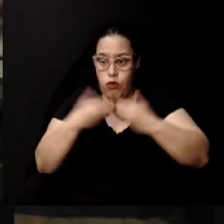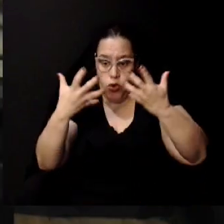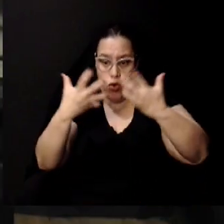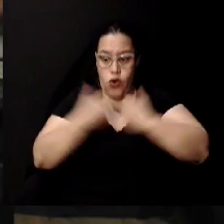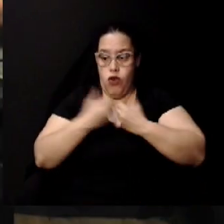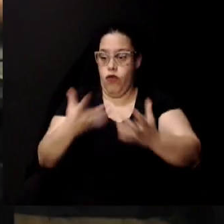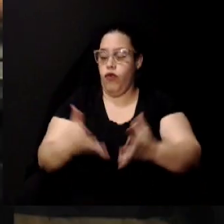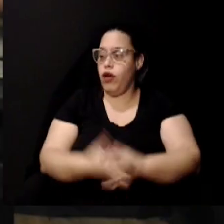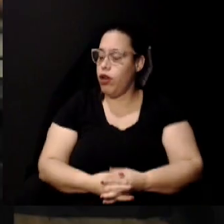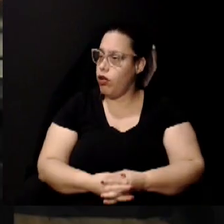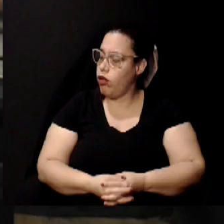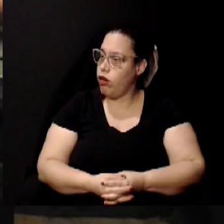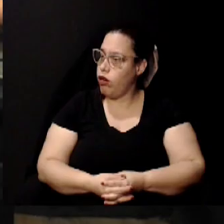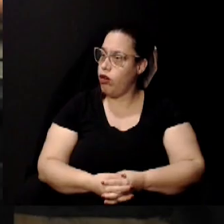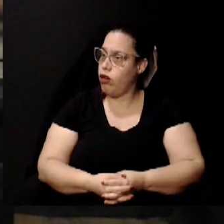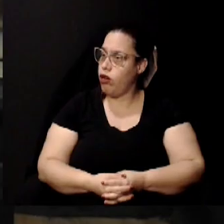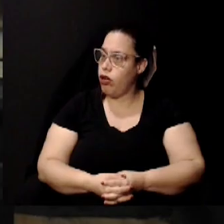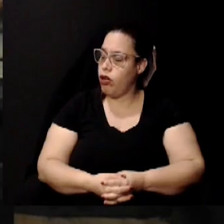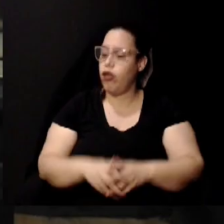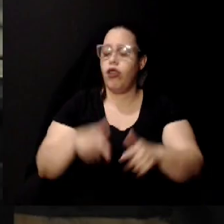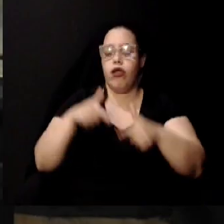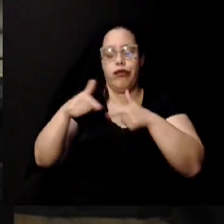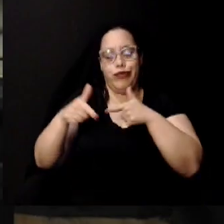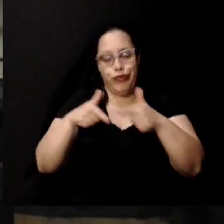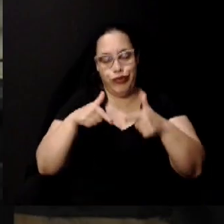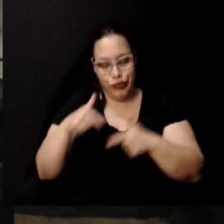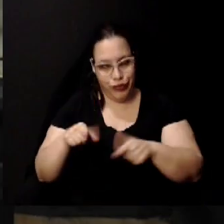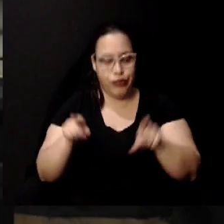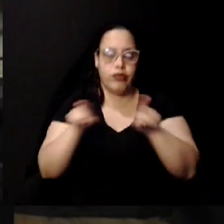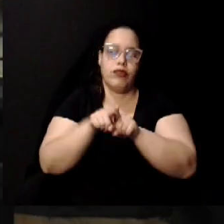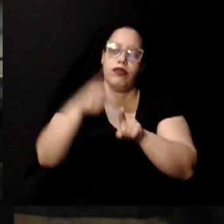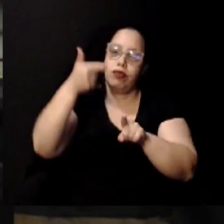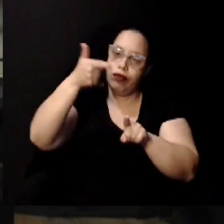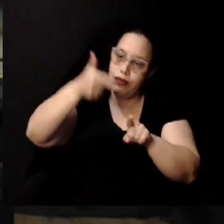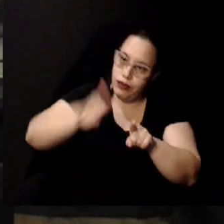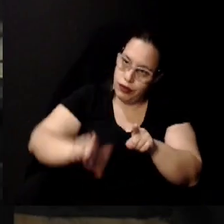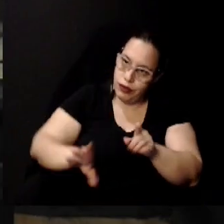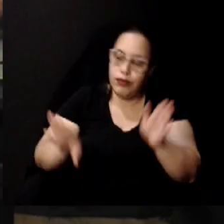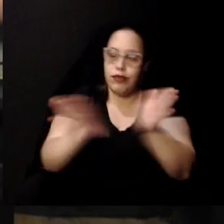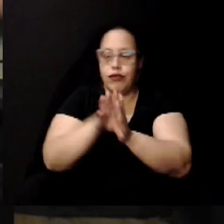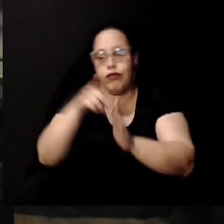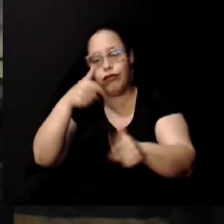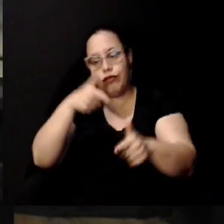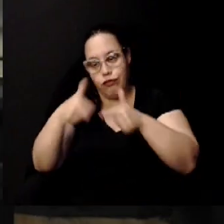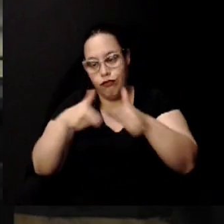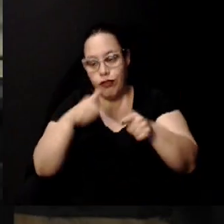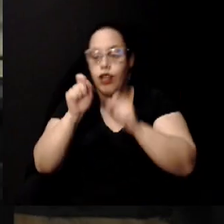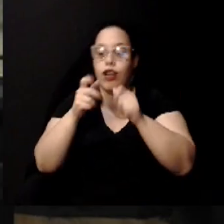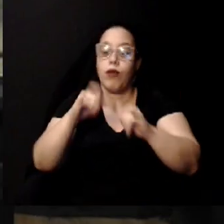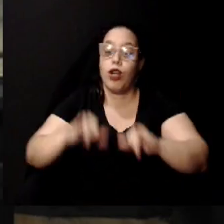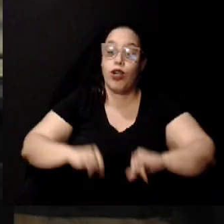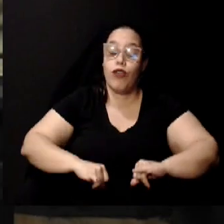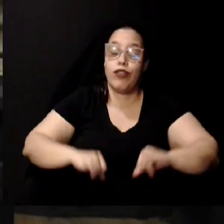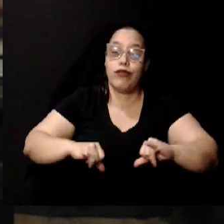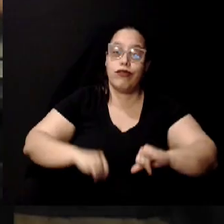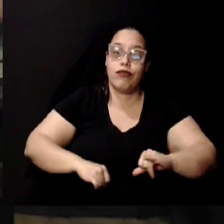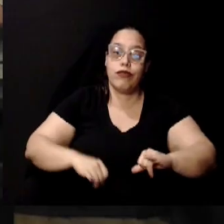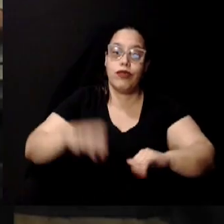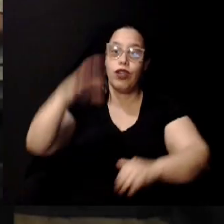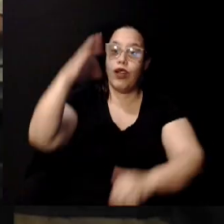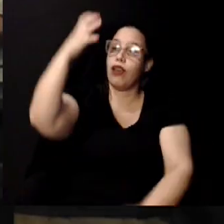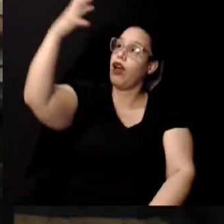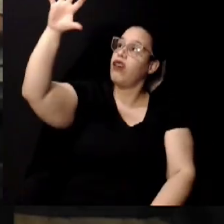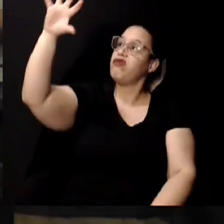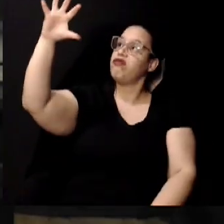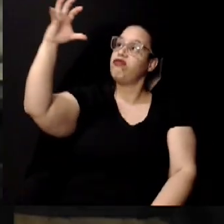também tem a questão do trabalho, porque aí você novamente chega da questão do trabalho, porque quem mais sofre? Quem está no ar-condicionado sofre